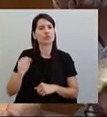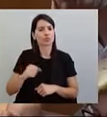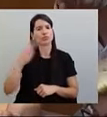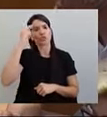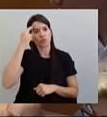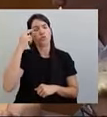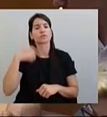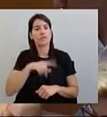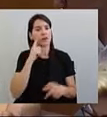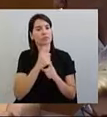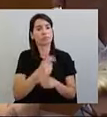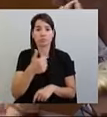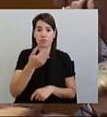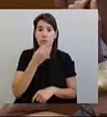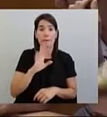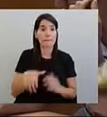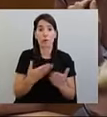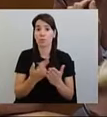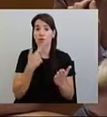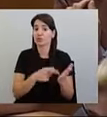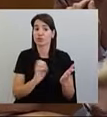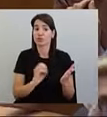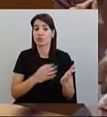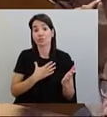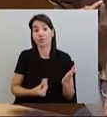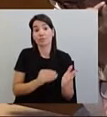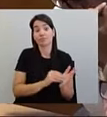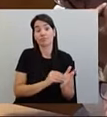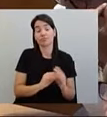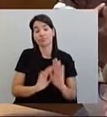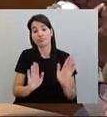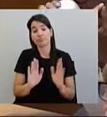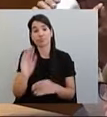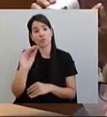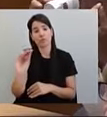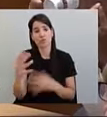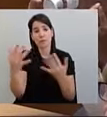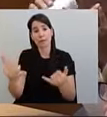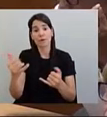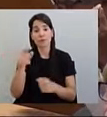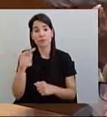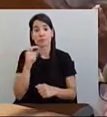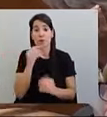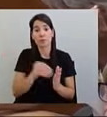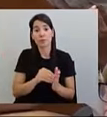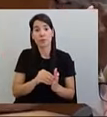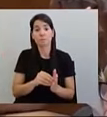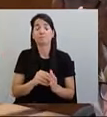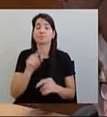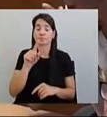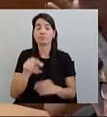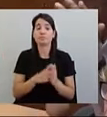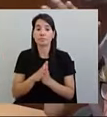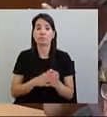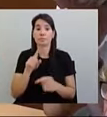isso, ainda bem. Mas não está na proposta. Nós gostávamos que estivesse, deixamos a sugestão para que de próximas vezes possa estar. E já agora, uma questão e